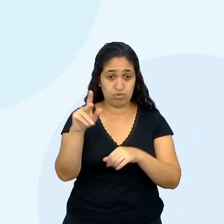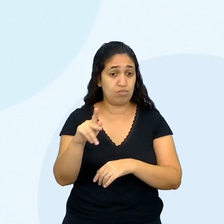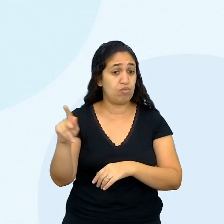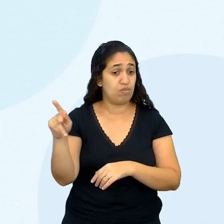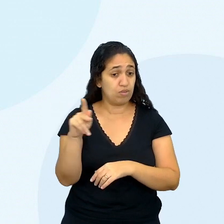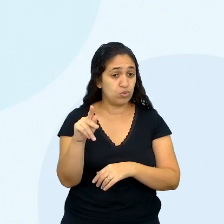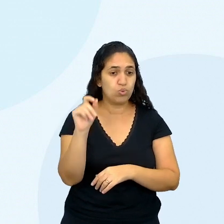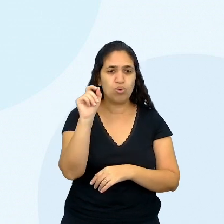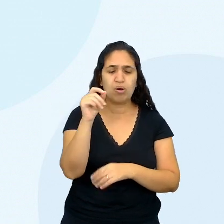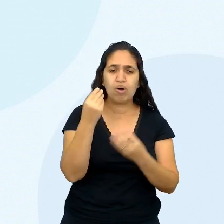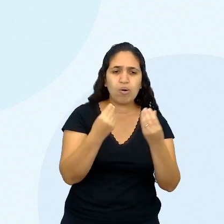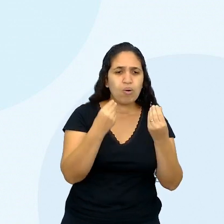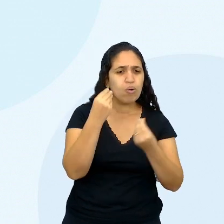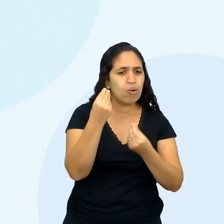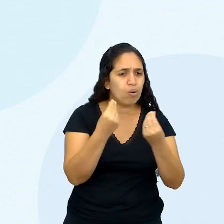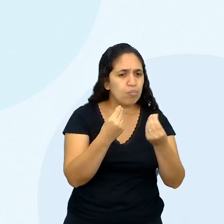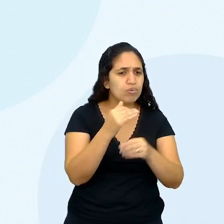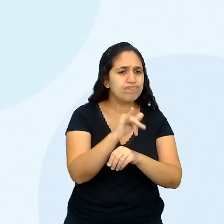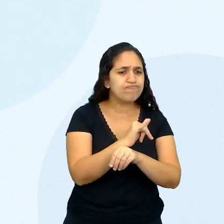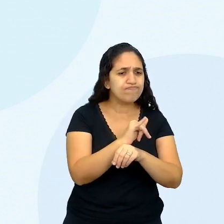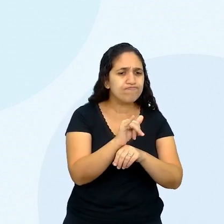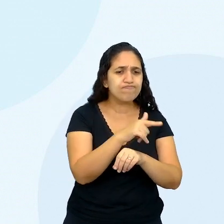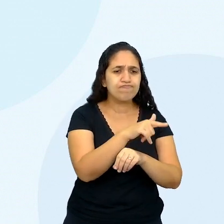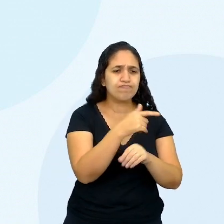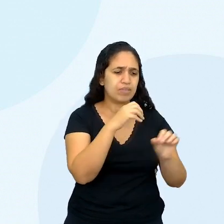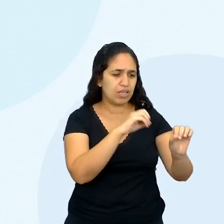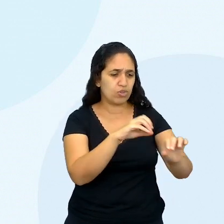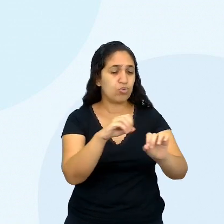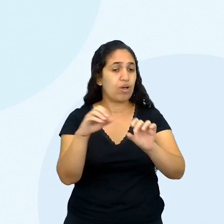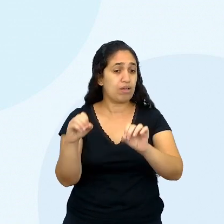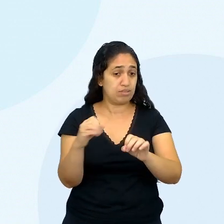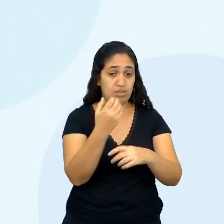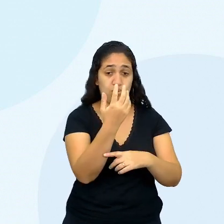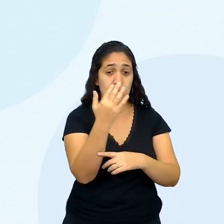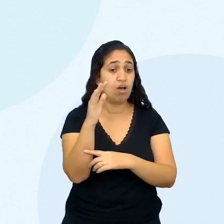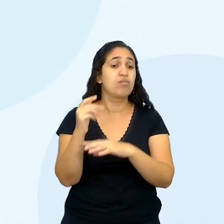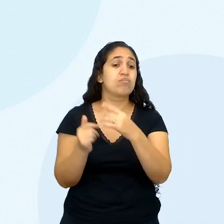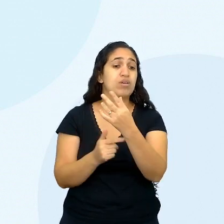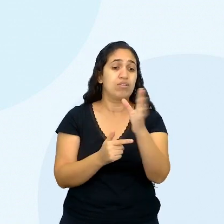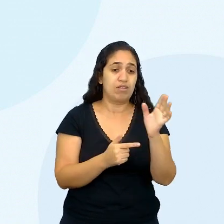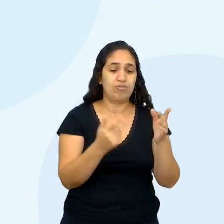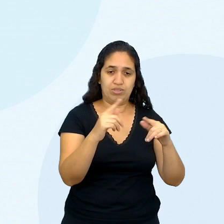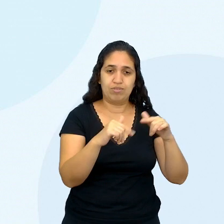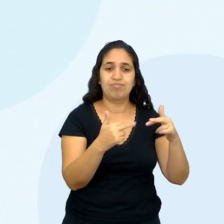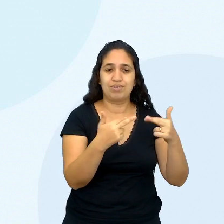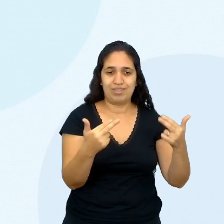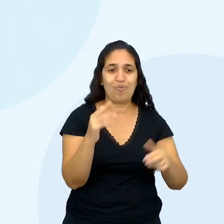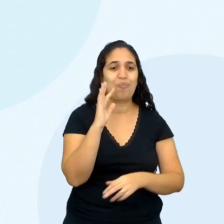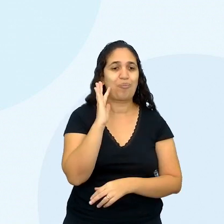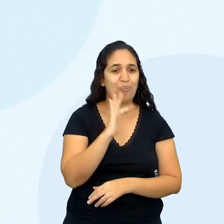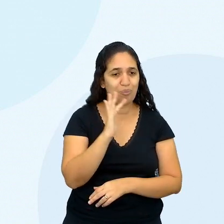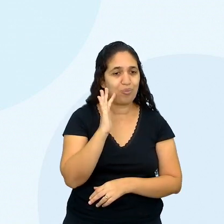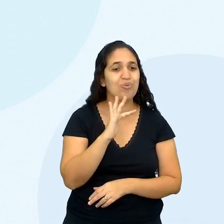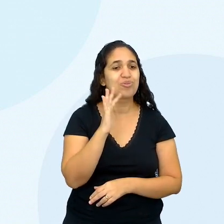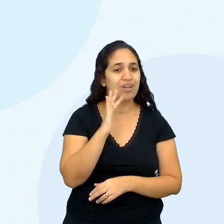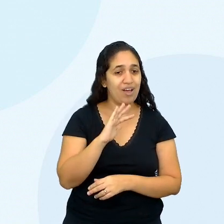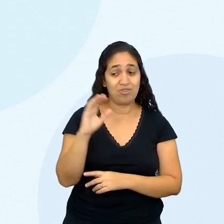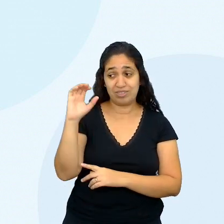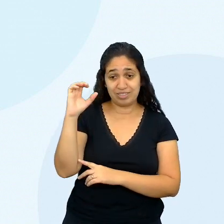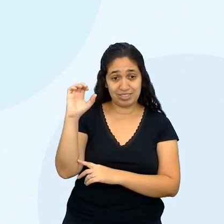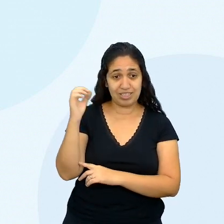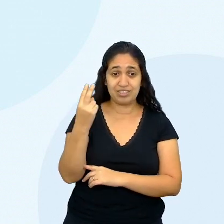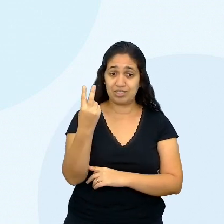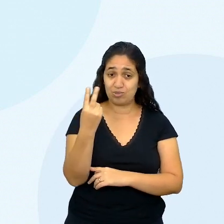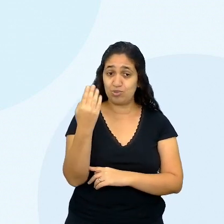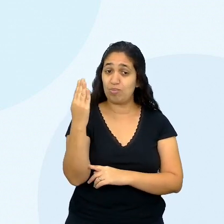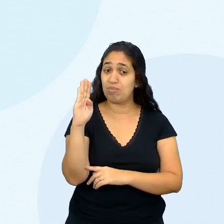da questão de como trabalhar com a educação ambiental. Então esse material é um material muito bacana, de ciências, segundo